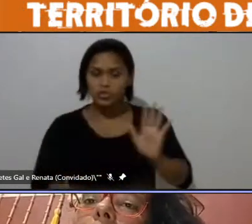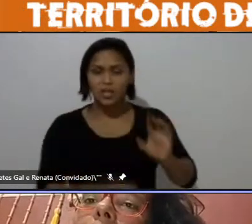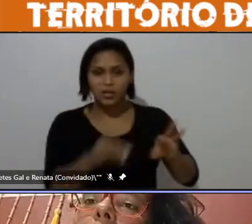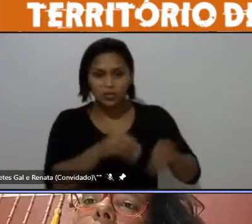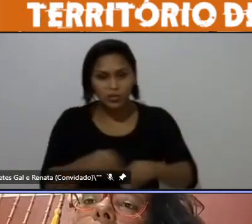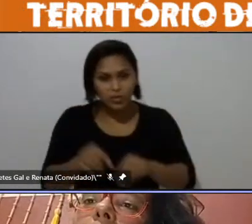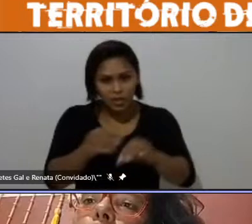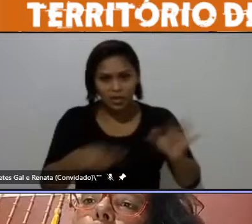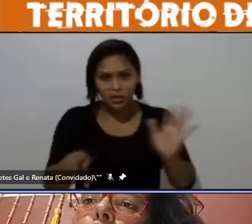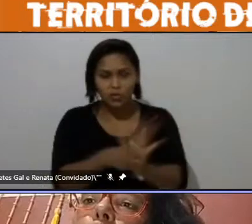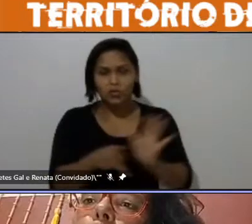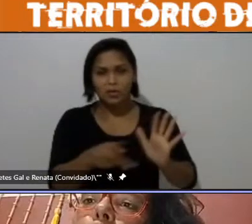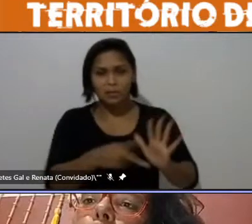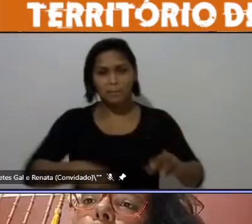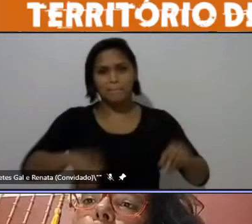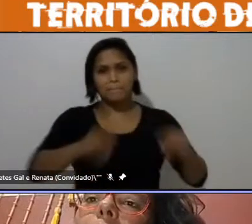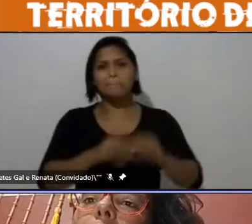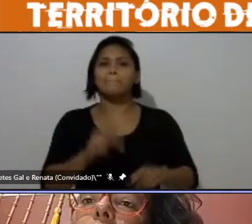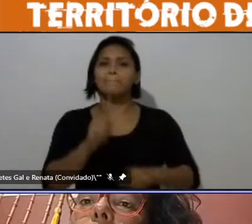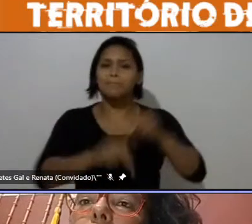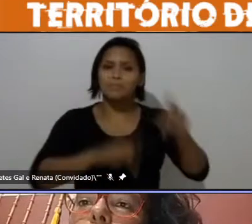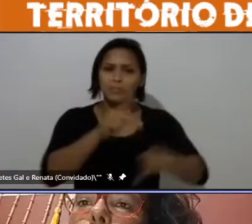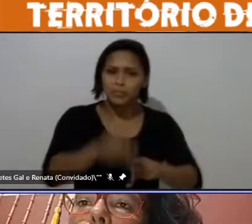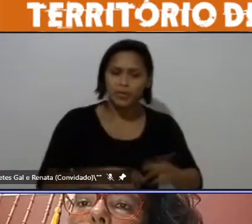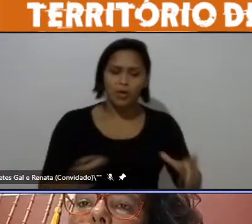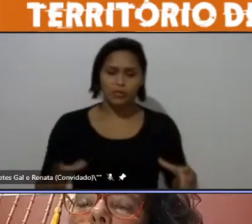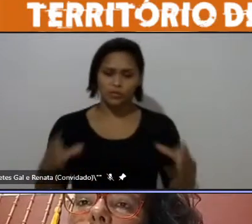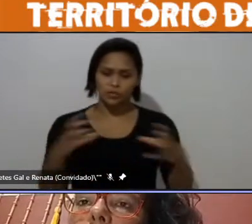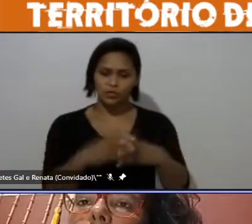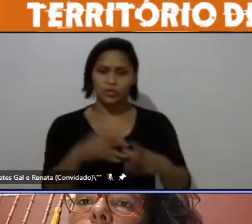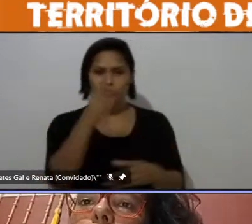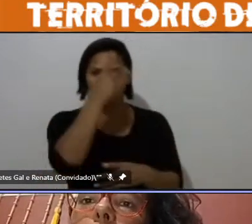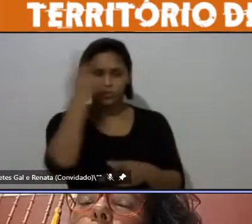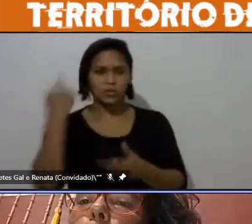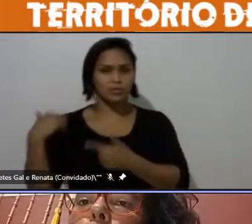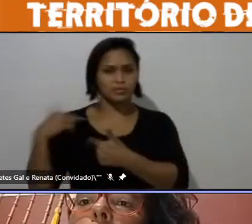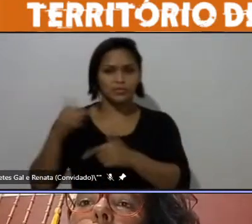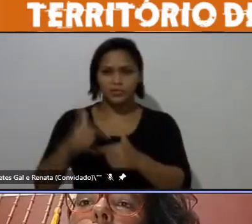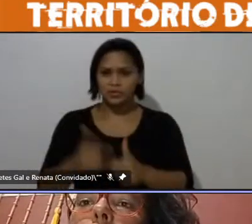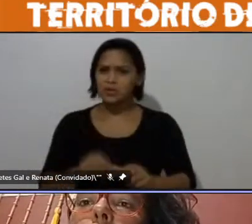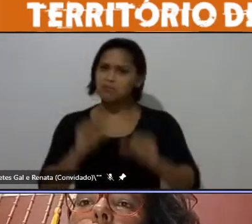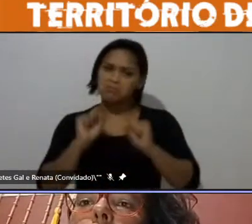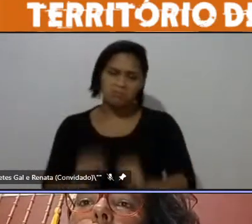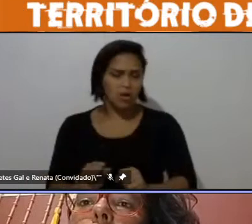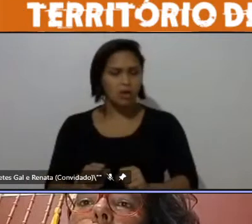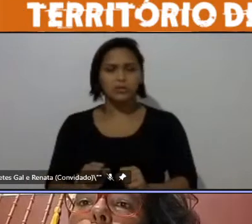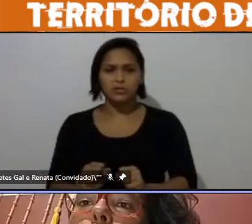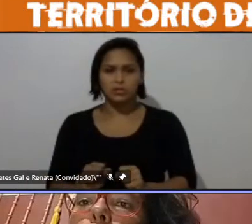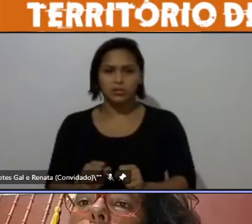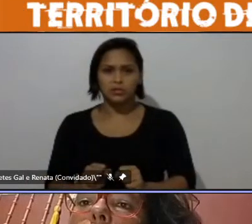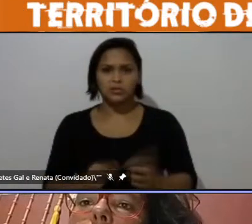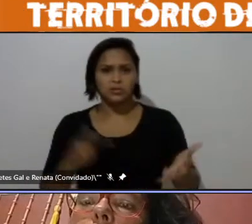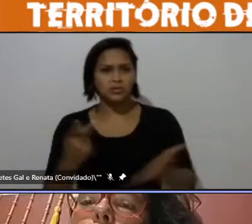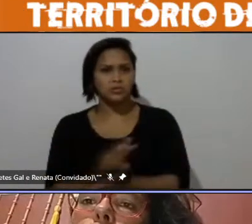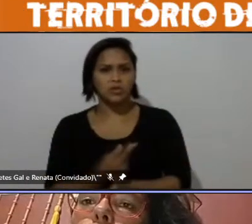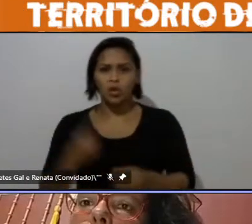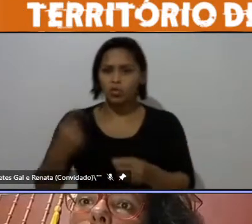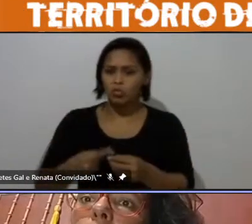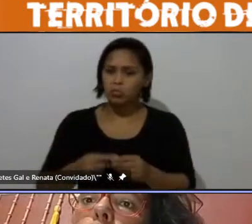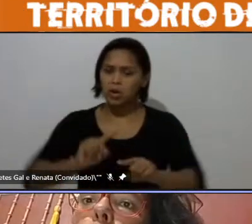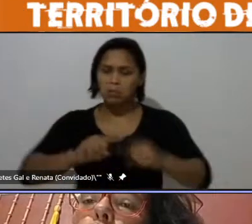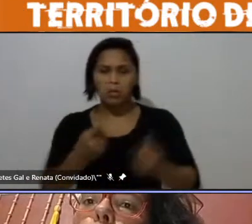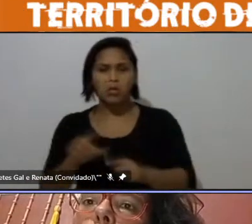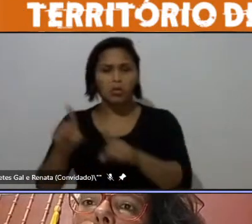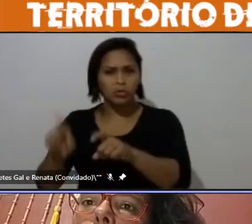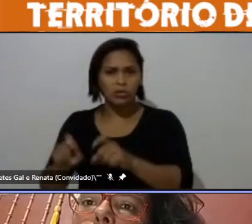territoriais, povos e comunidades tradicionais, eles podem ser urbanos ou rurais.